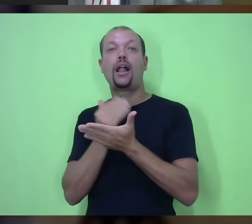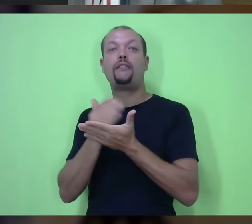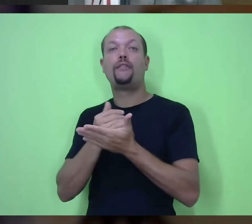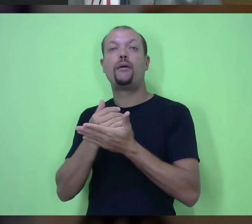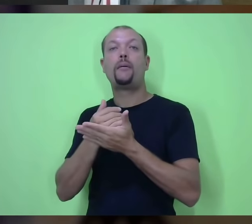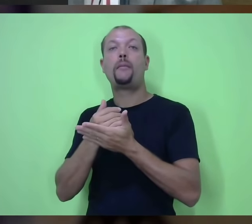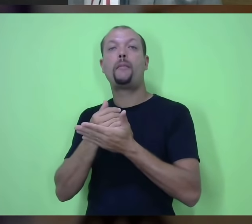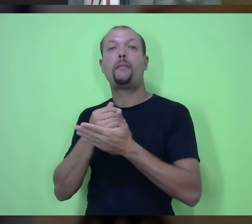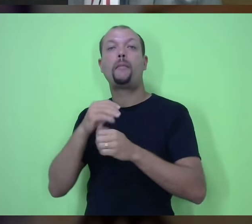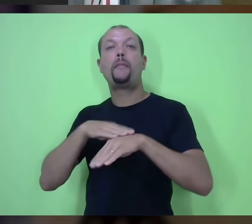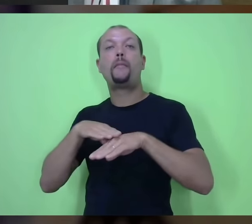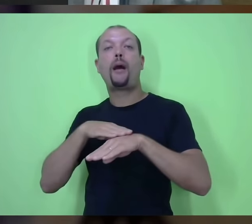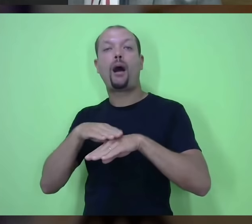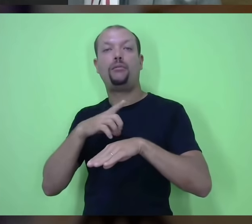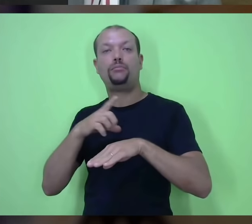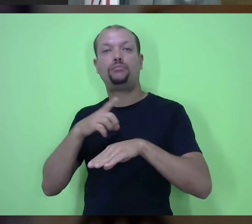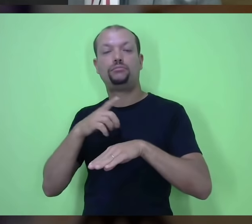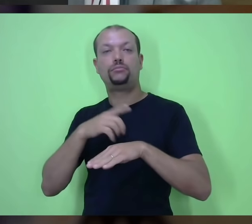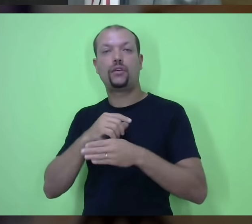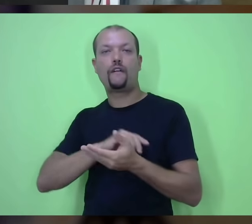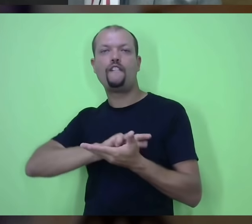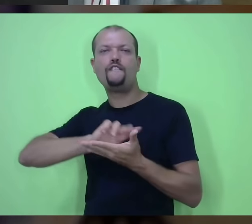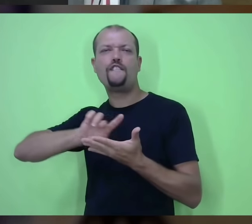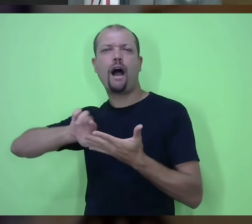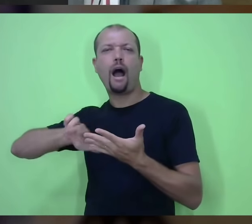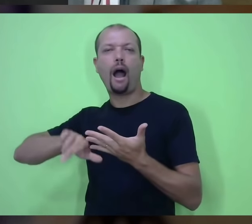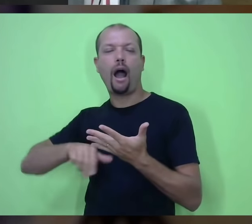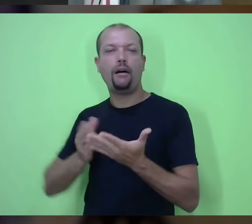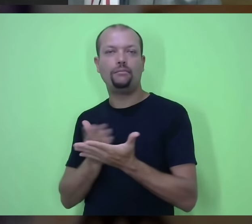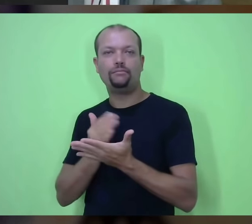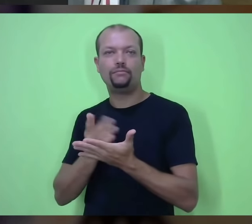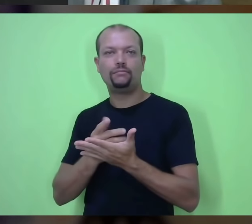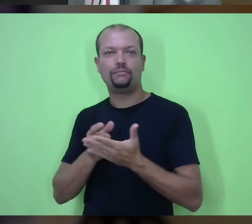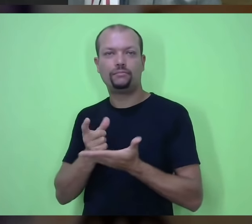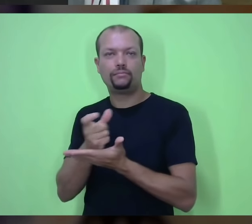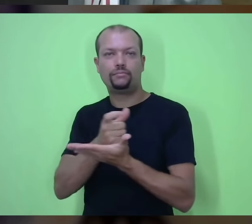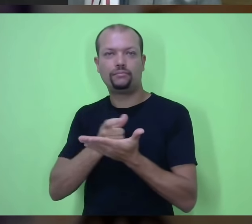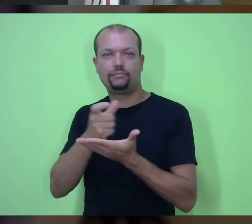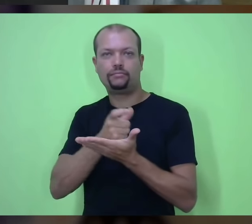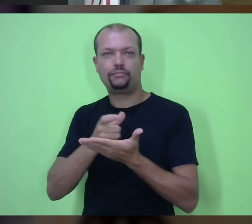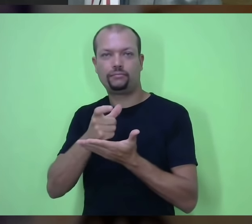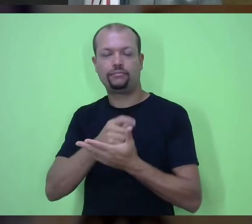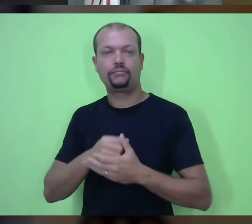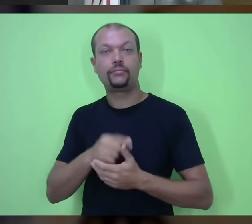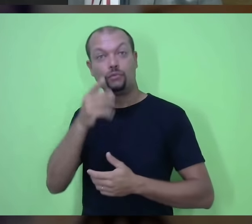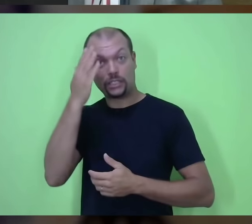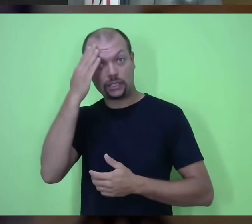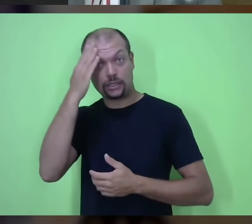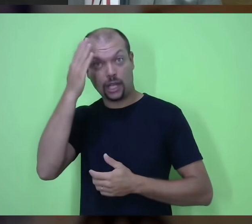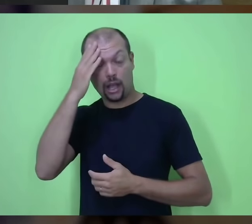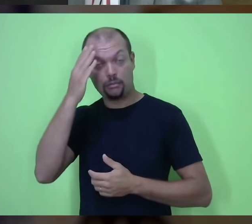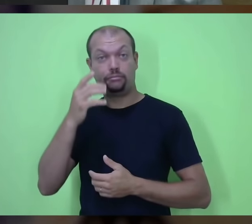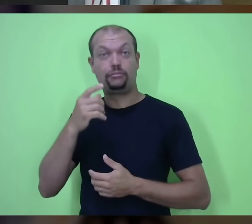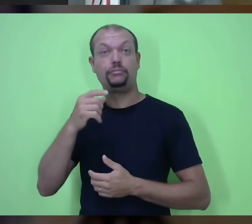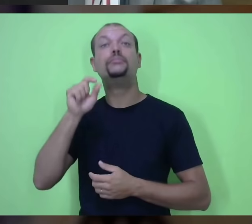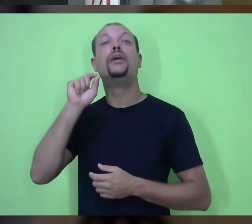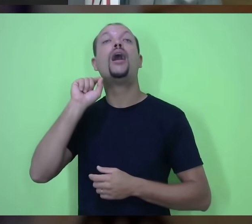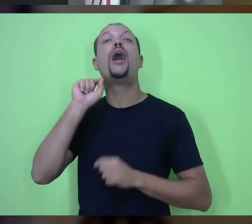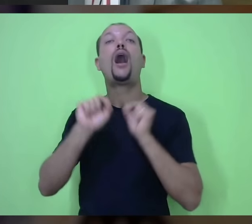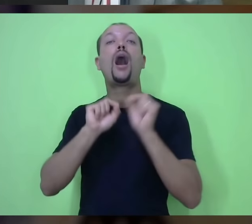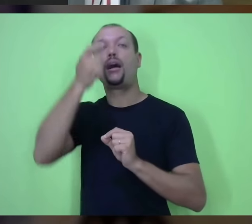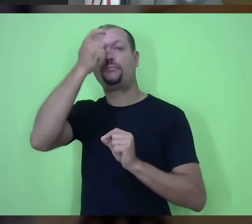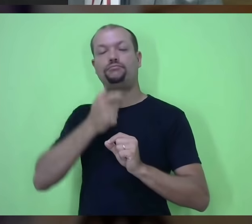na cor marrom com vários livros de teologia. Bom, agora que você sabe como eu sou e o ambiente que eu estou, eu